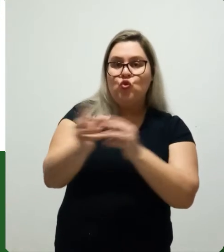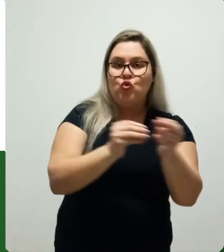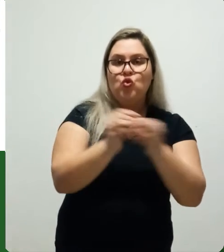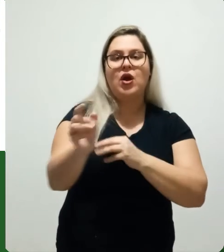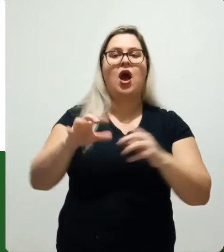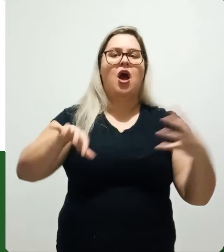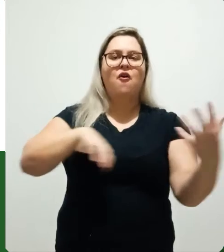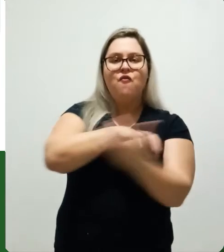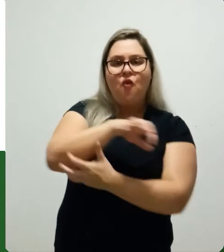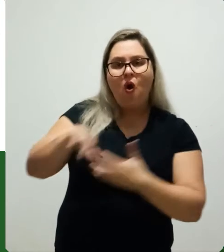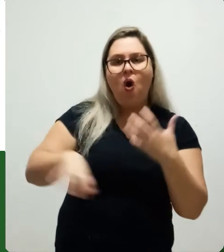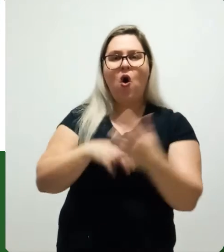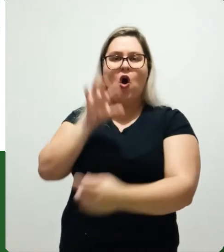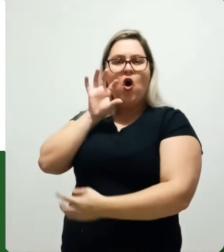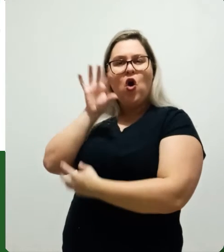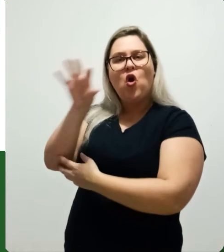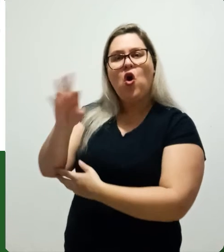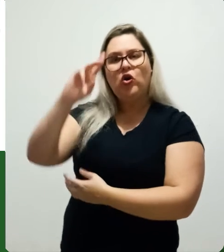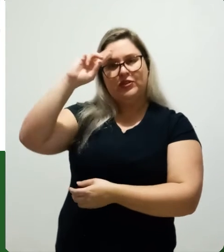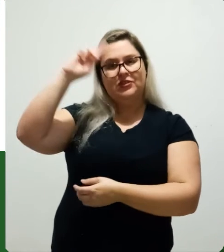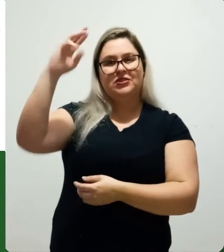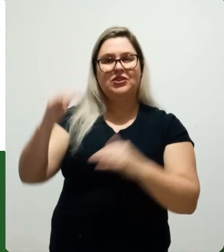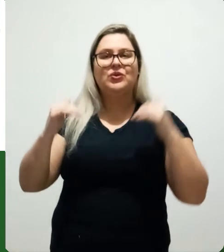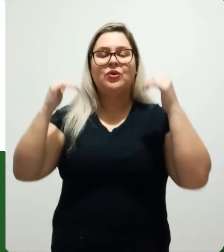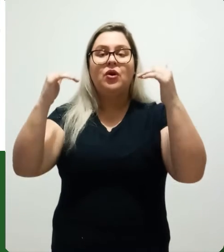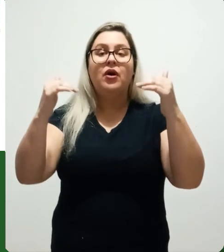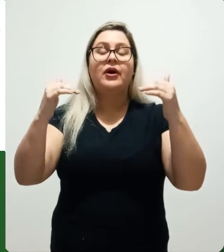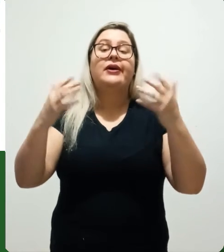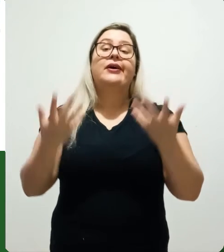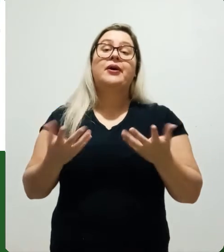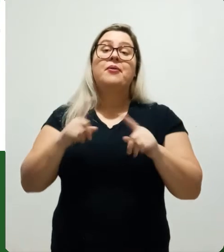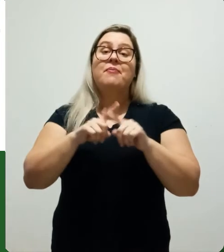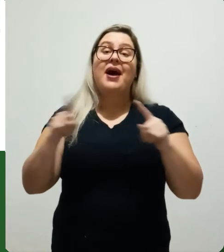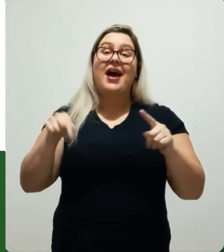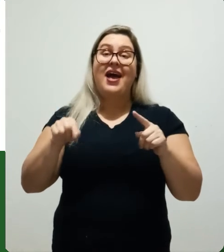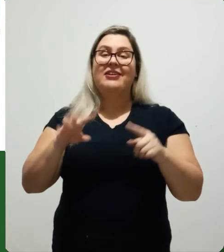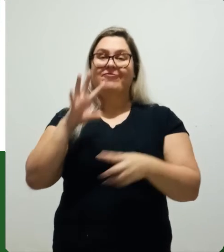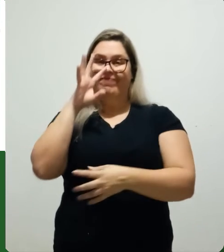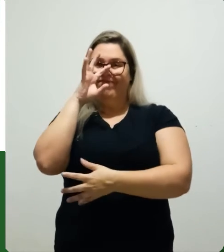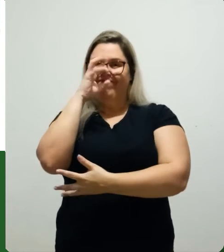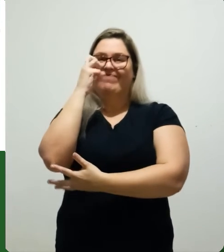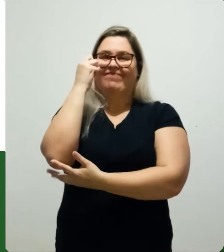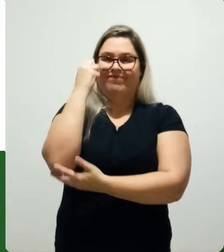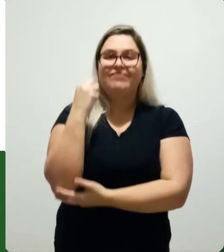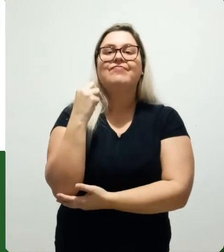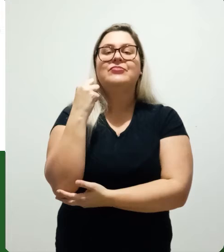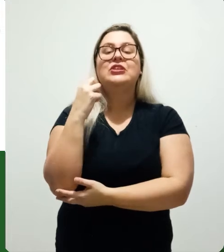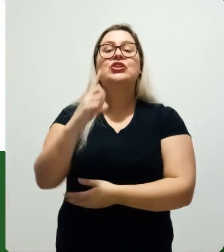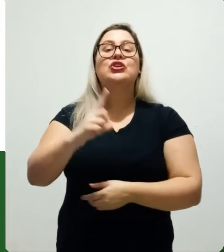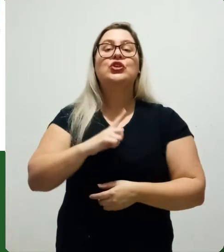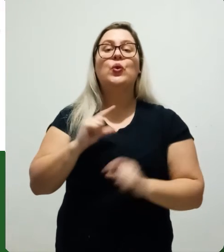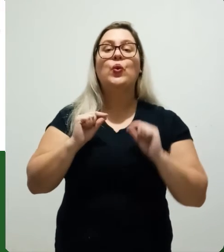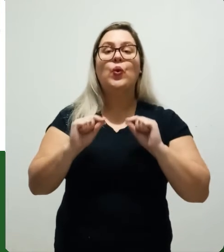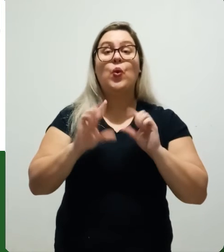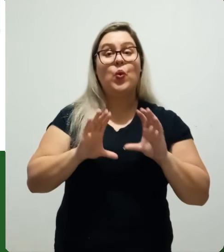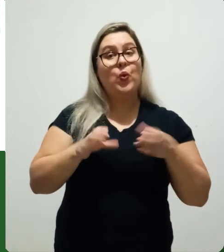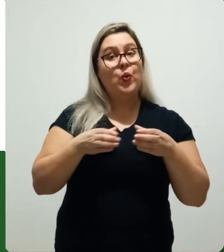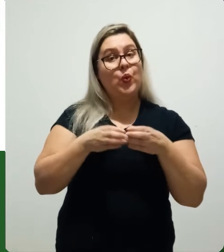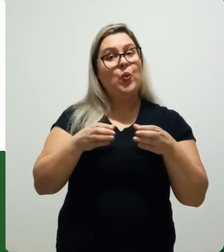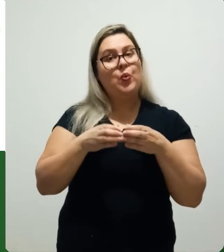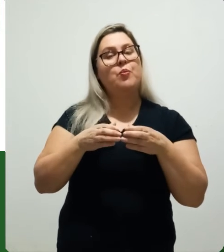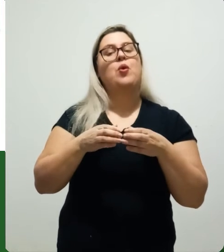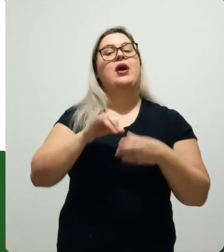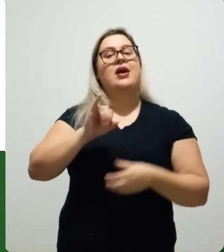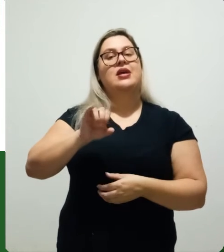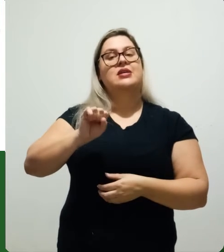revoltas e ataques aos senhores que tinham os escravos, e resistência ela se